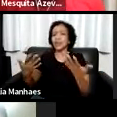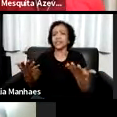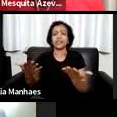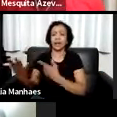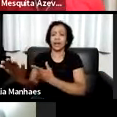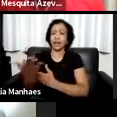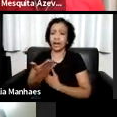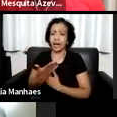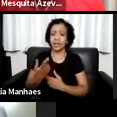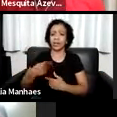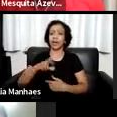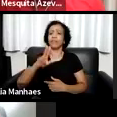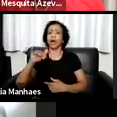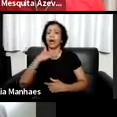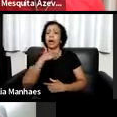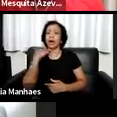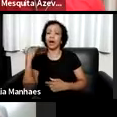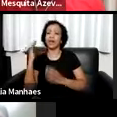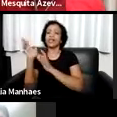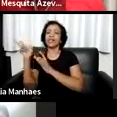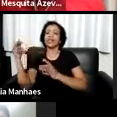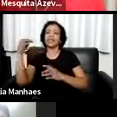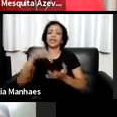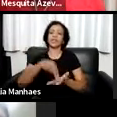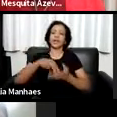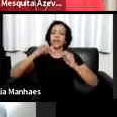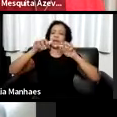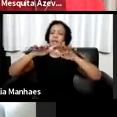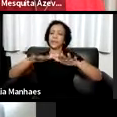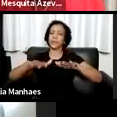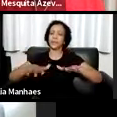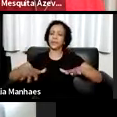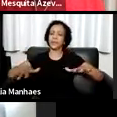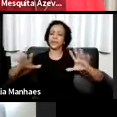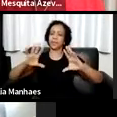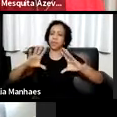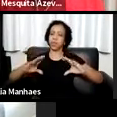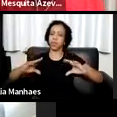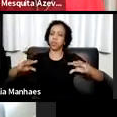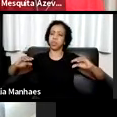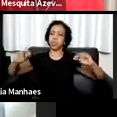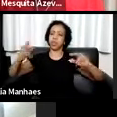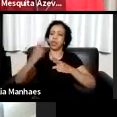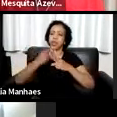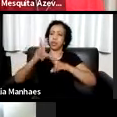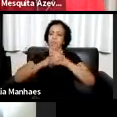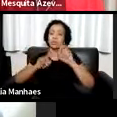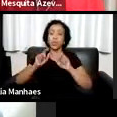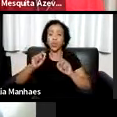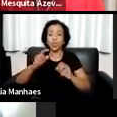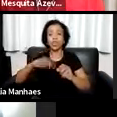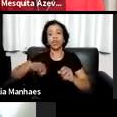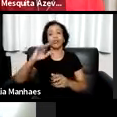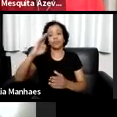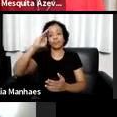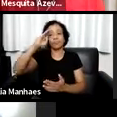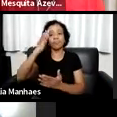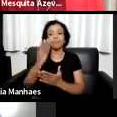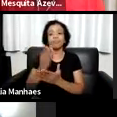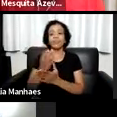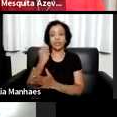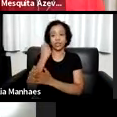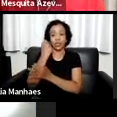texto bíblico diz que fez-se grande bonança. E, então, a nossa segurança está em Jesus Cristo. Se ele está no